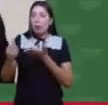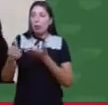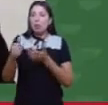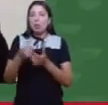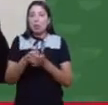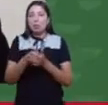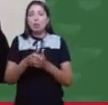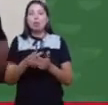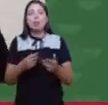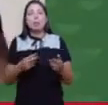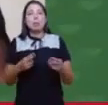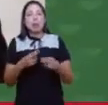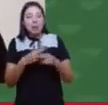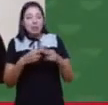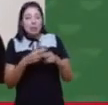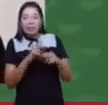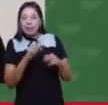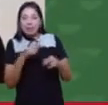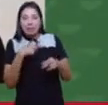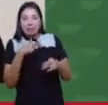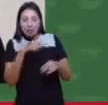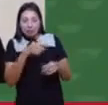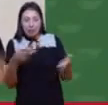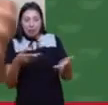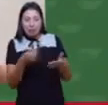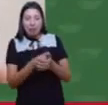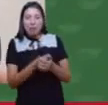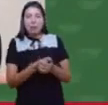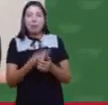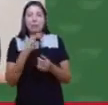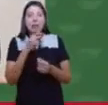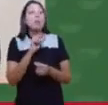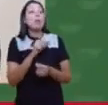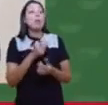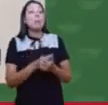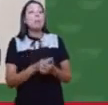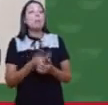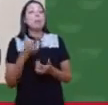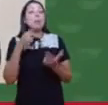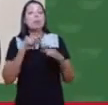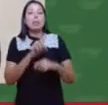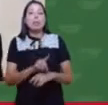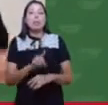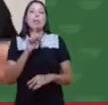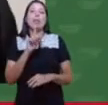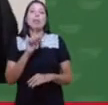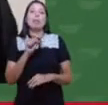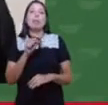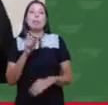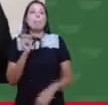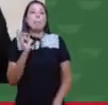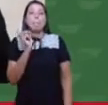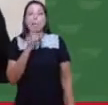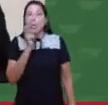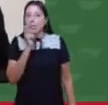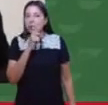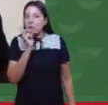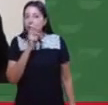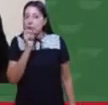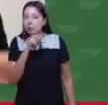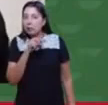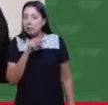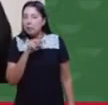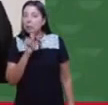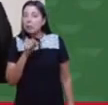uma facada, senão ele não estaria na presidência da República, ele fala que ganharia no primeiro turno. É mentira.